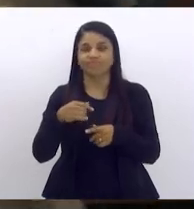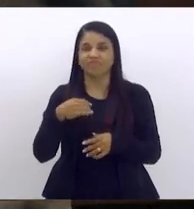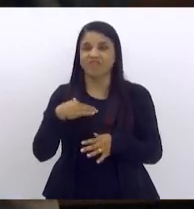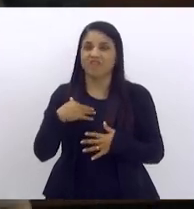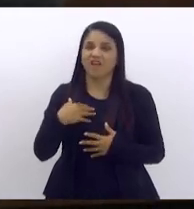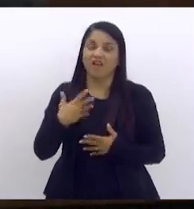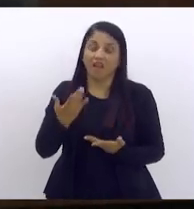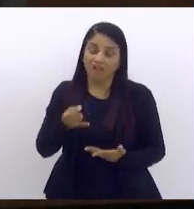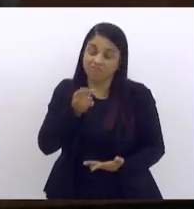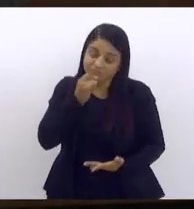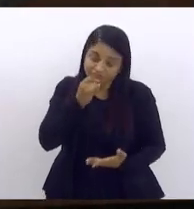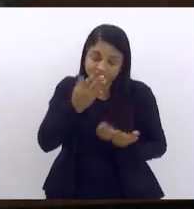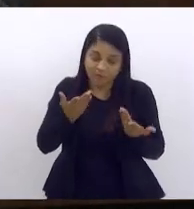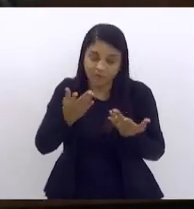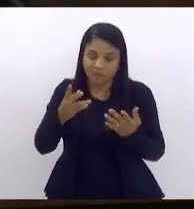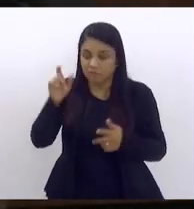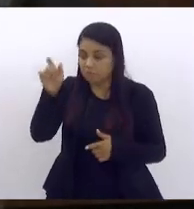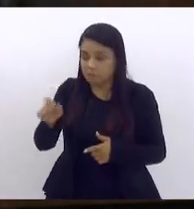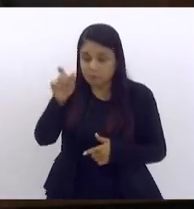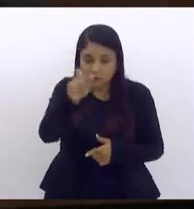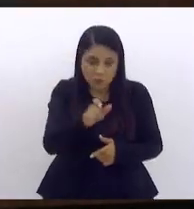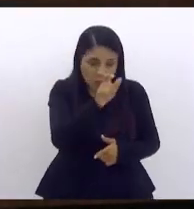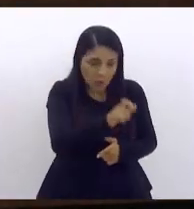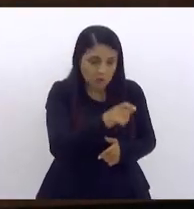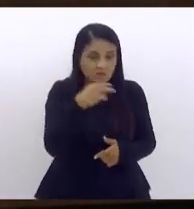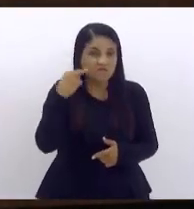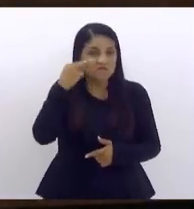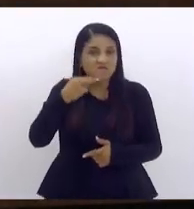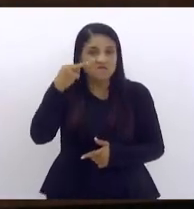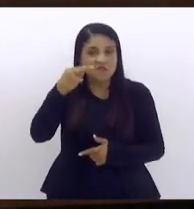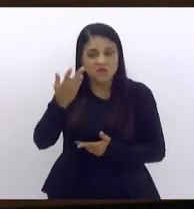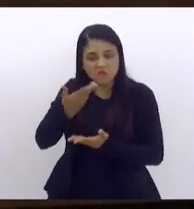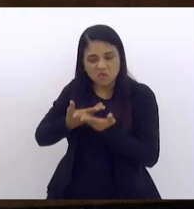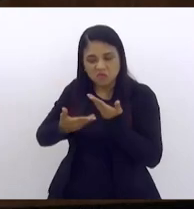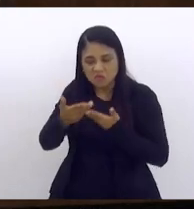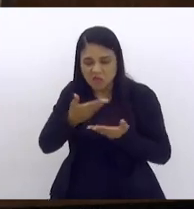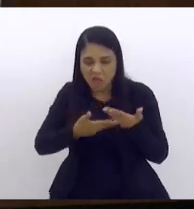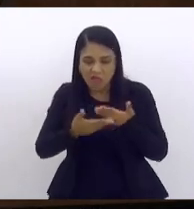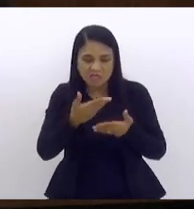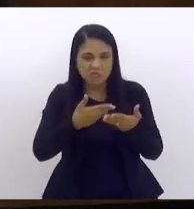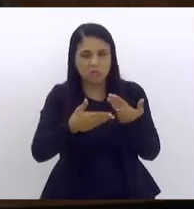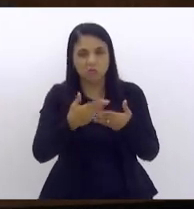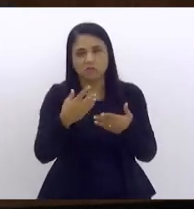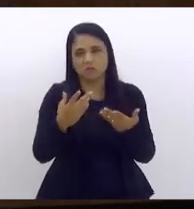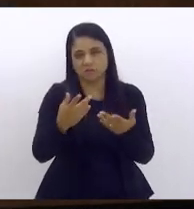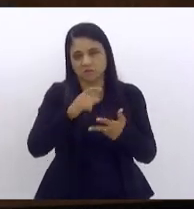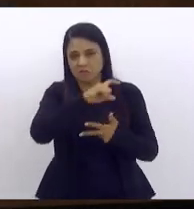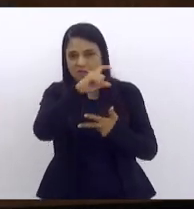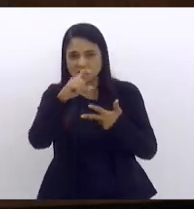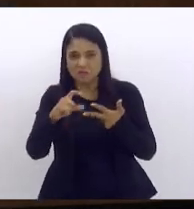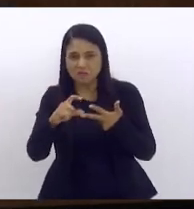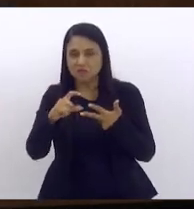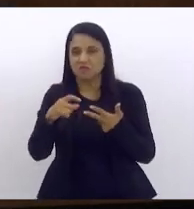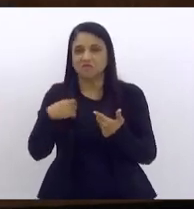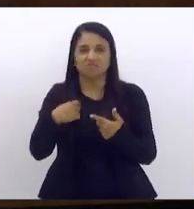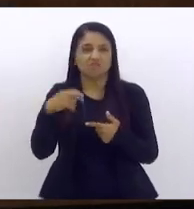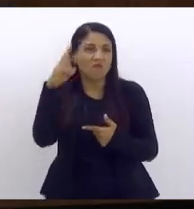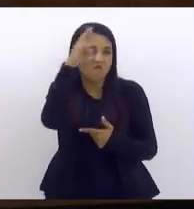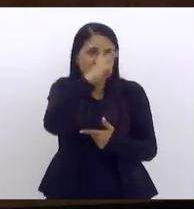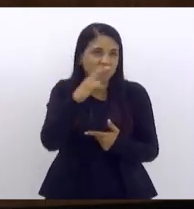pessoas subservientes, vereadores que têm relações promíscuas com o executivo, não fiscalizam,